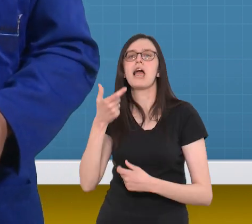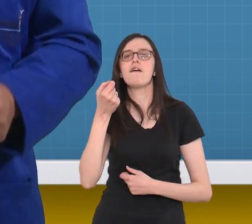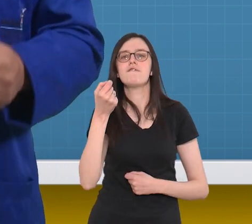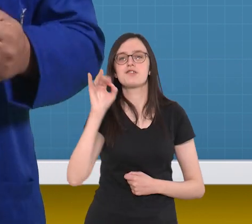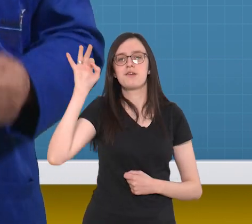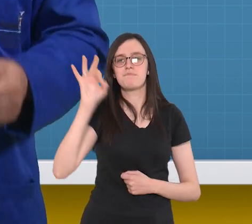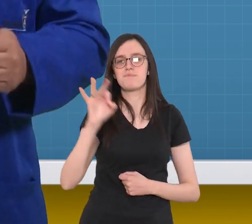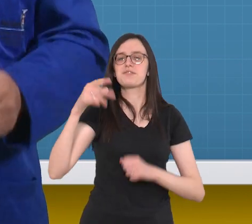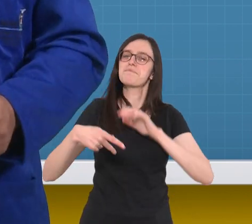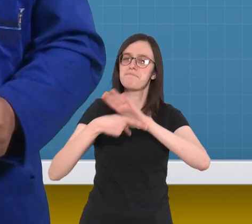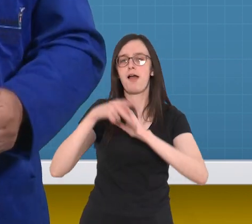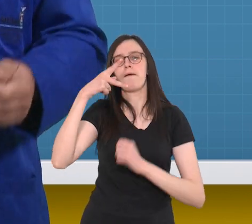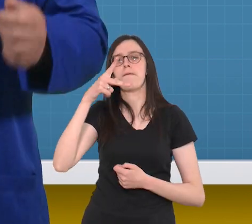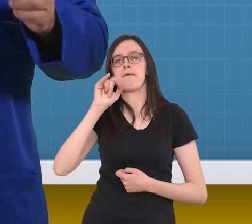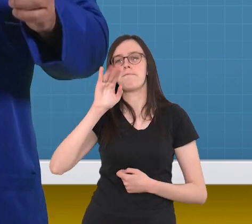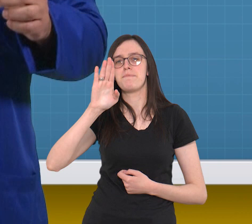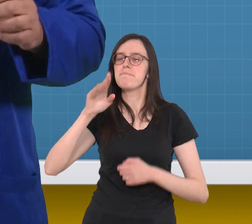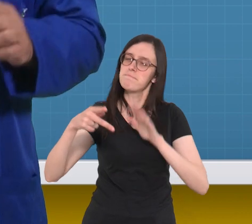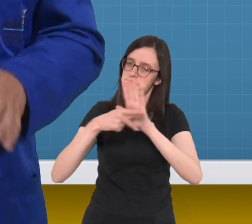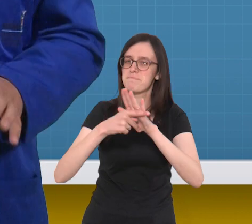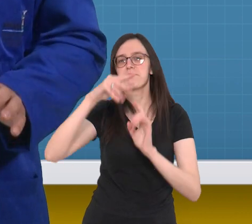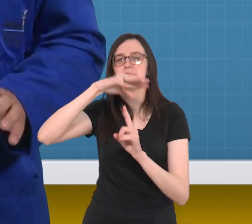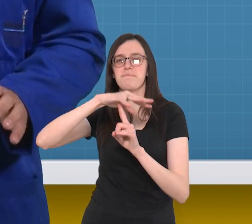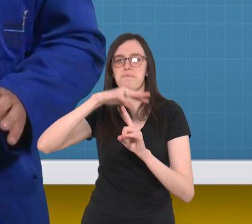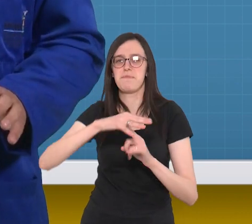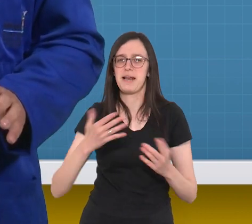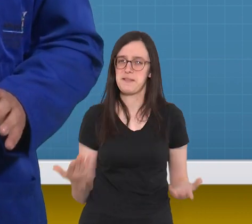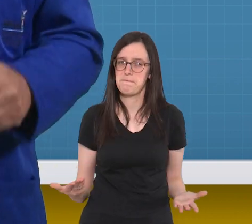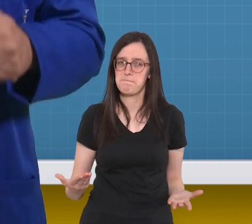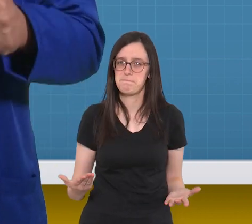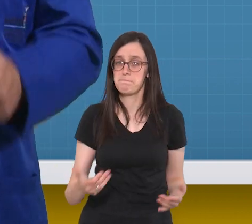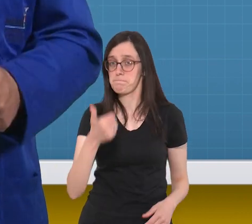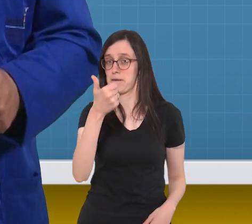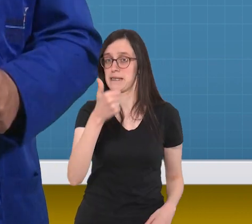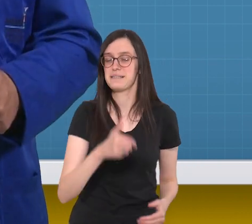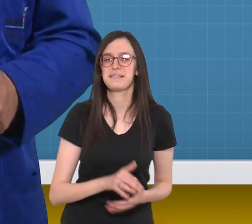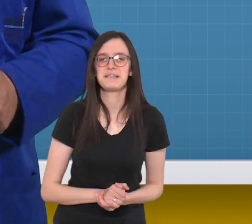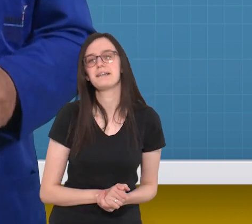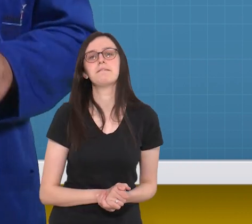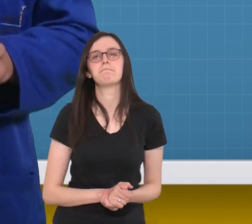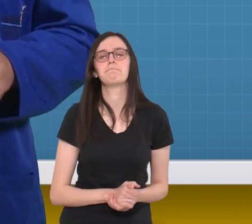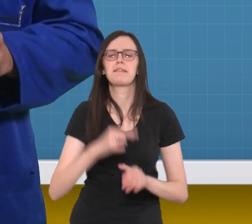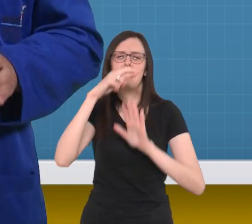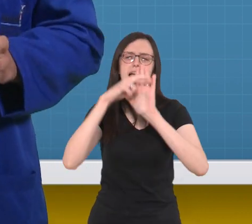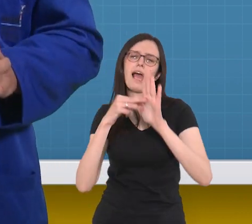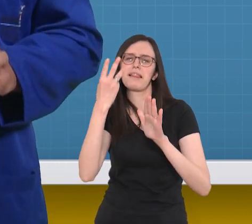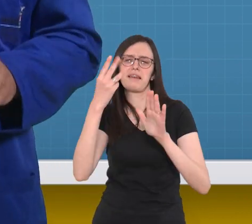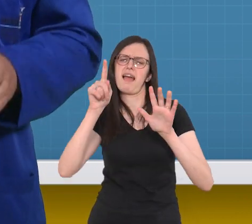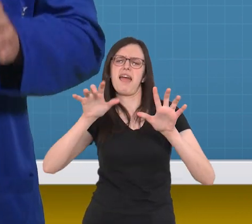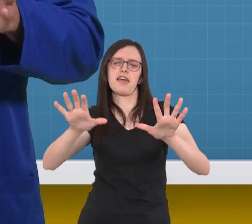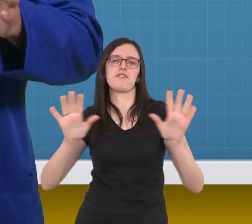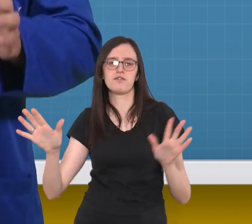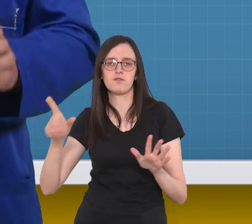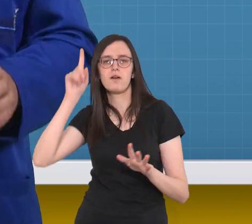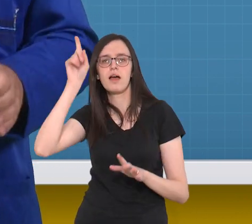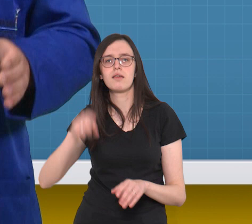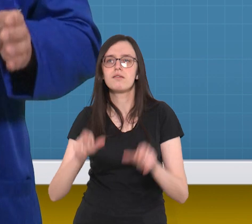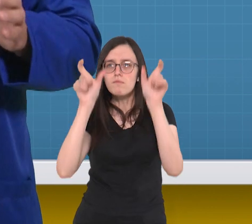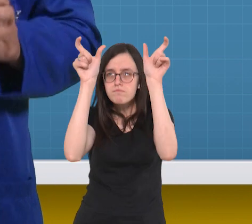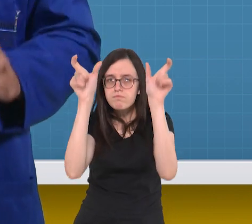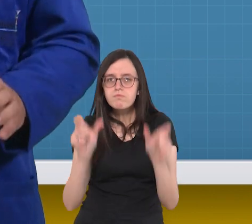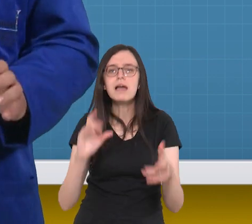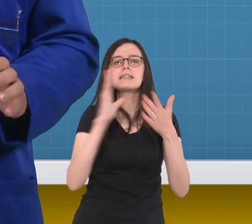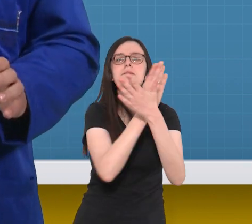do total do produto interno bruto do nosso estado. Beleza? Regra de 3 é isso, gente. Relacione